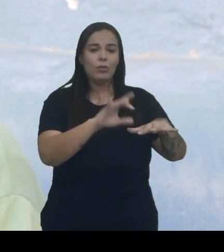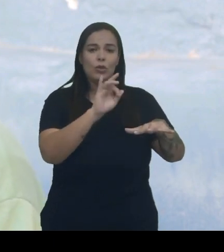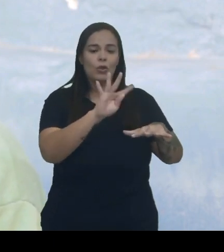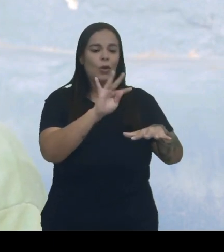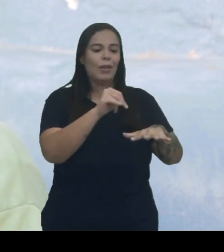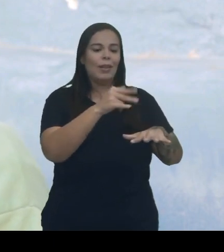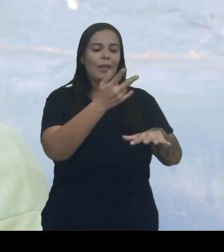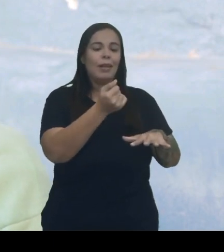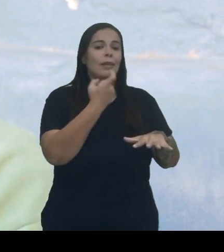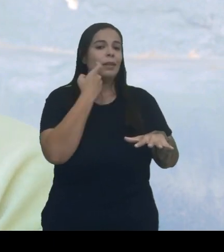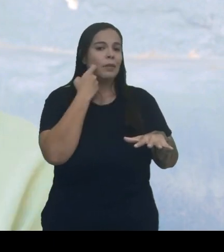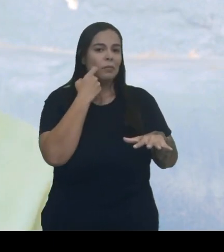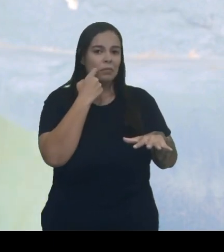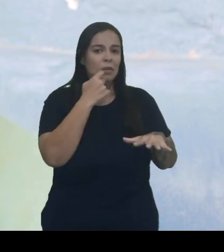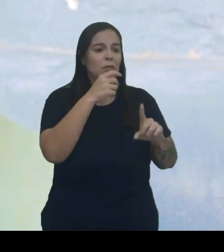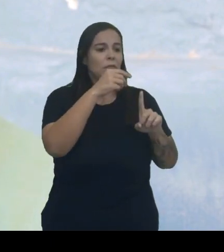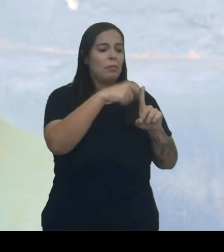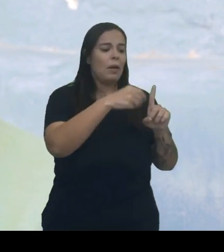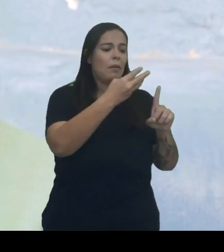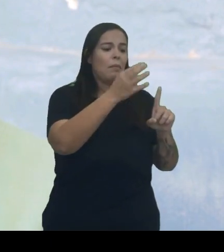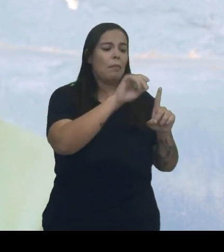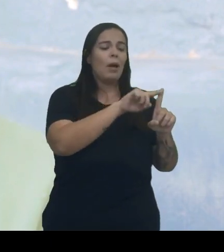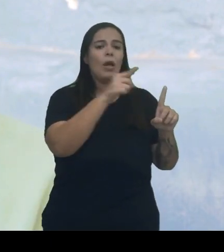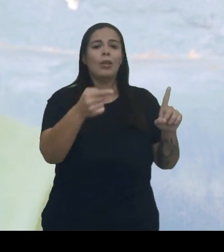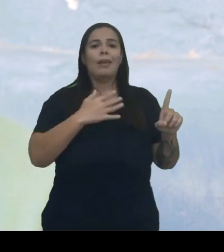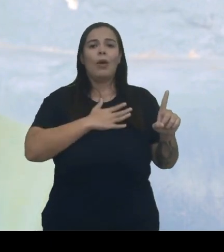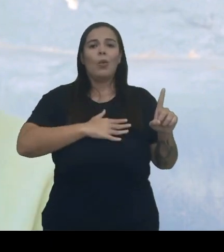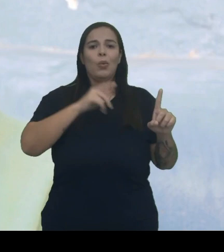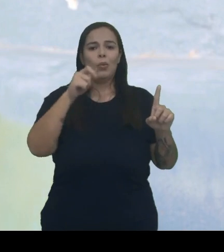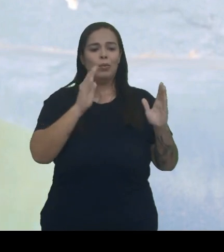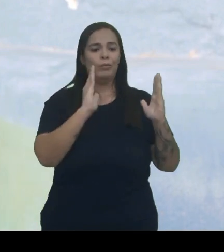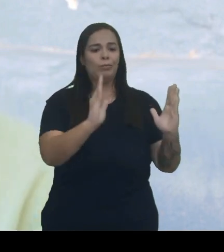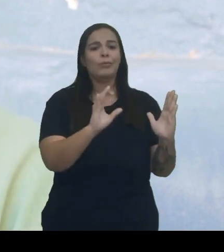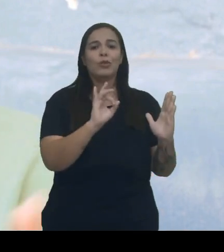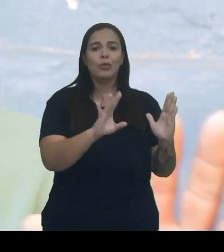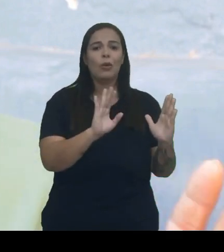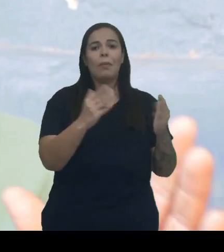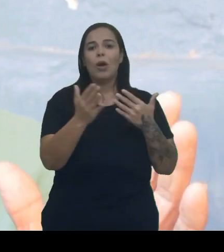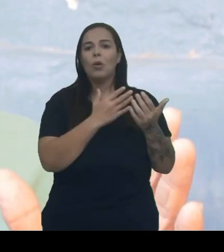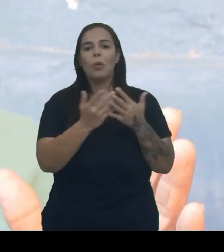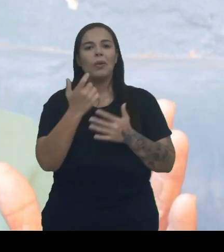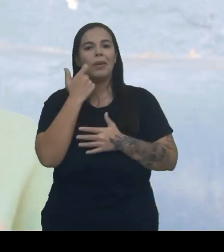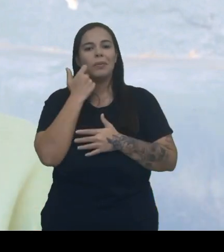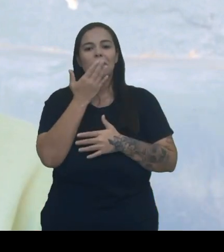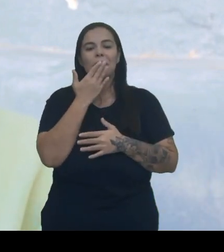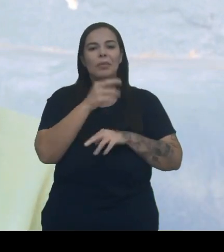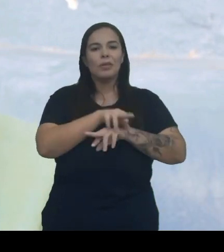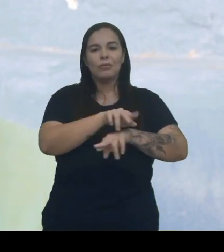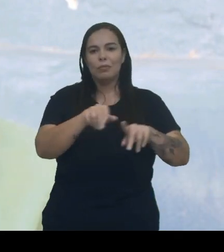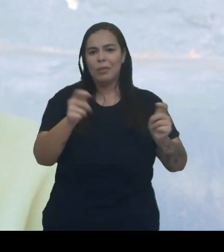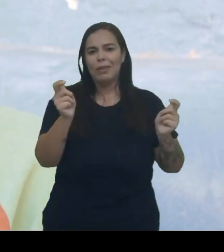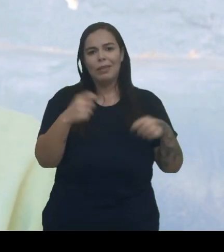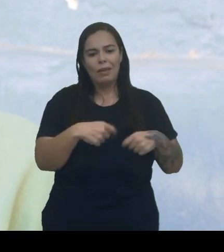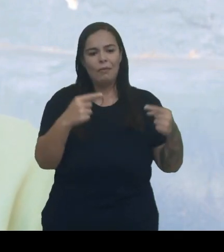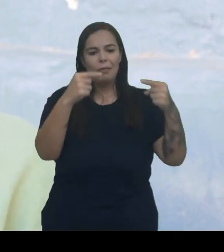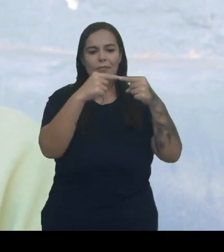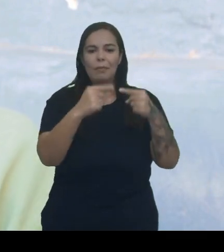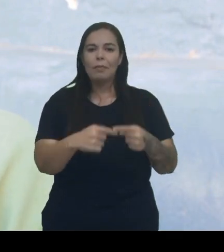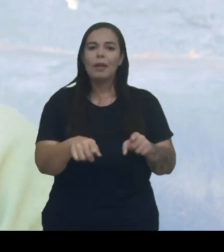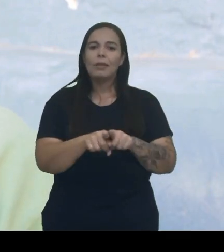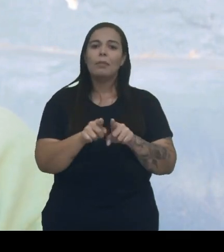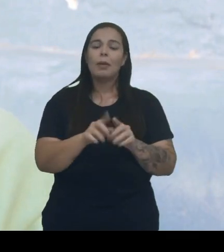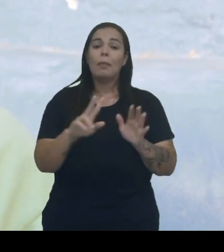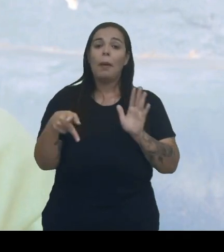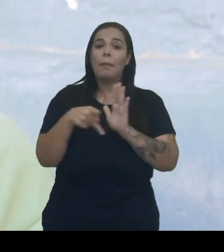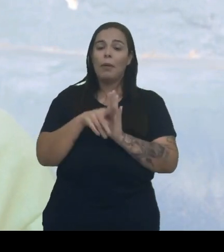até agosto. Mas essa rede não era só para matar tainha, matava qualquer cardume de peixe, era cercado com essa rede tainha. Rede tainha porque ela